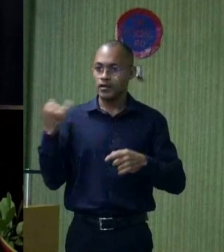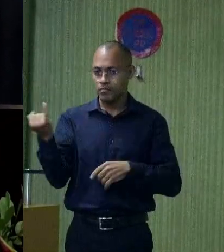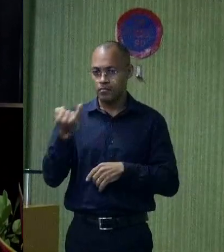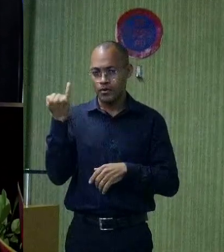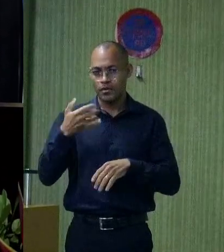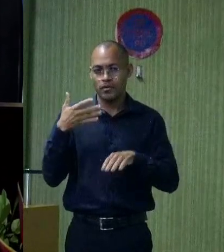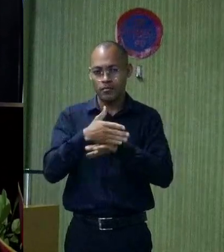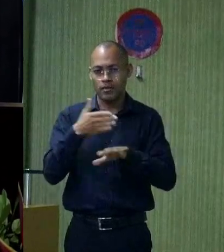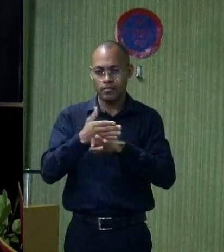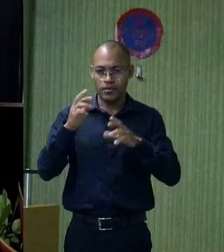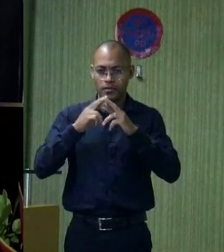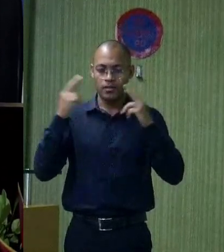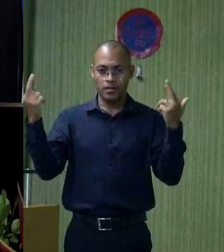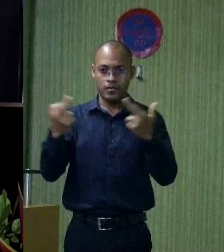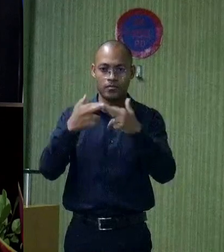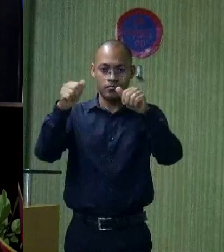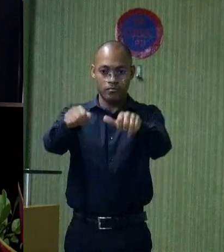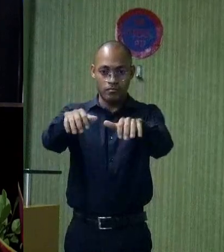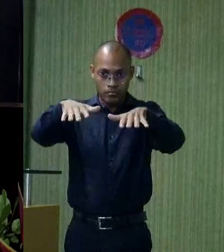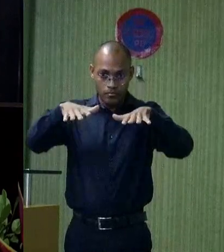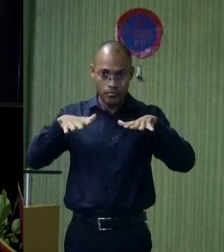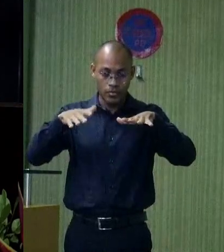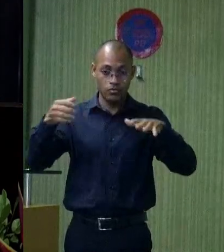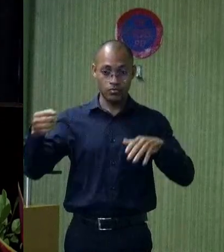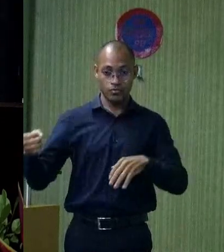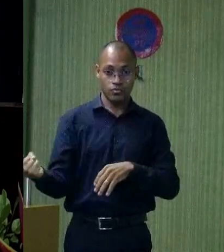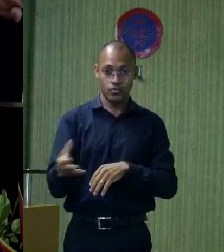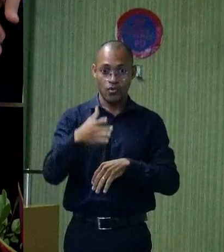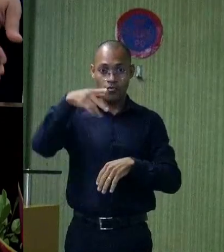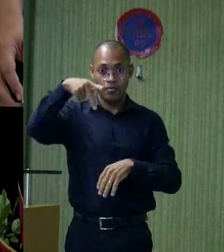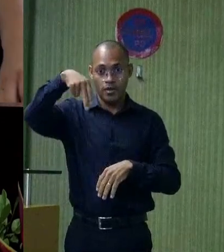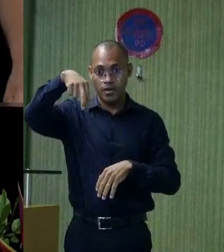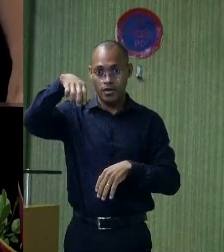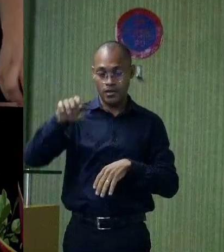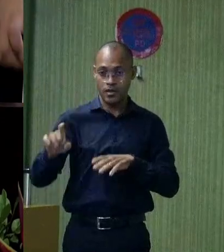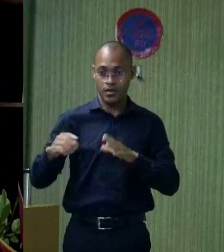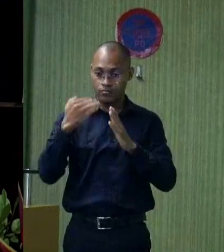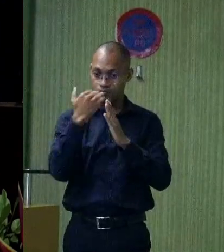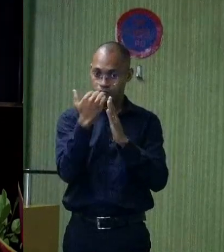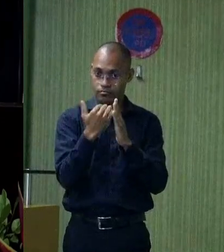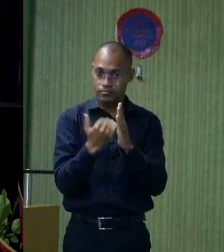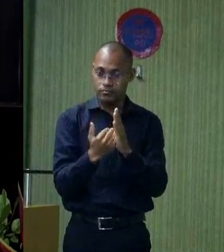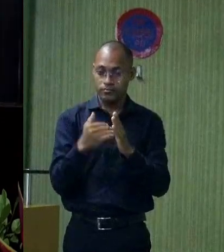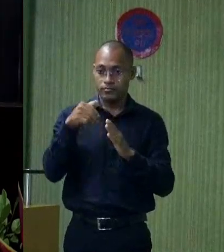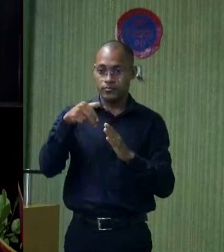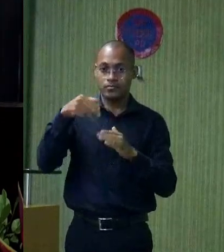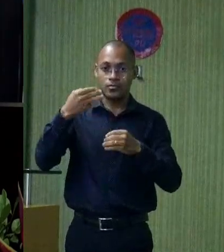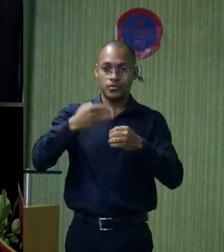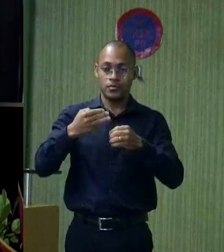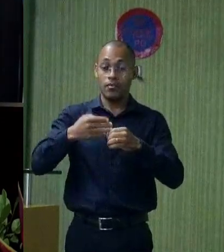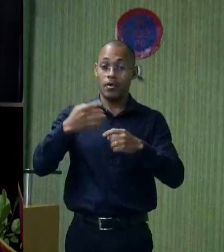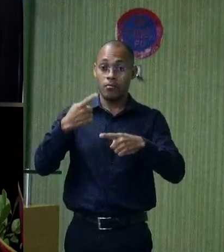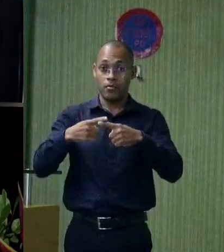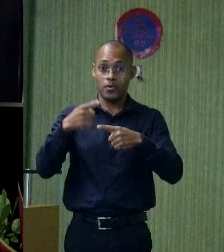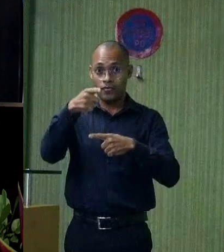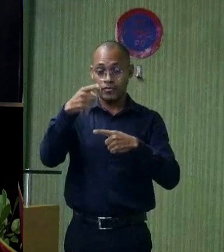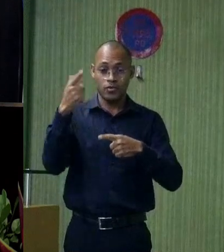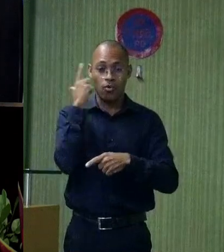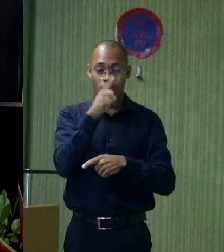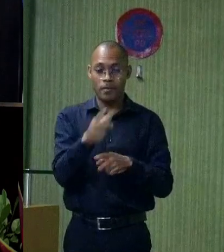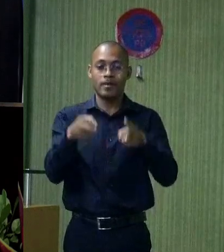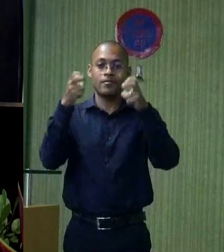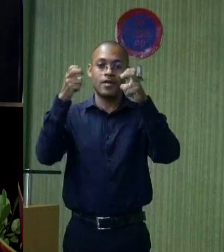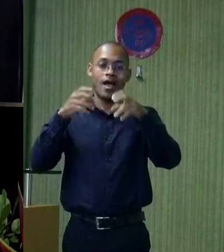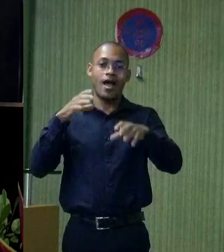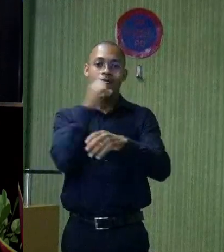plenárias Porque nas reuniões sobre o novo pna Municipal por exemplo porque aí você já já consegue detectar isso no